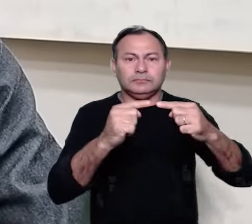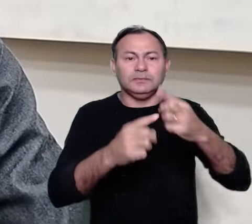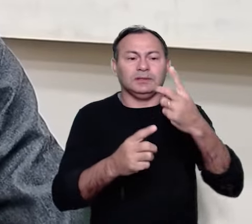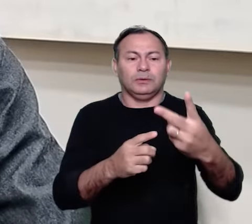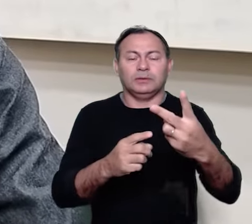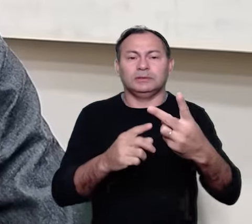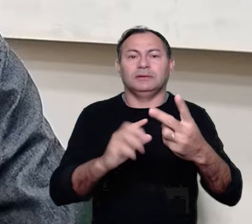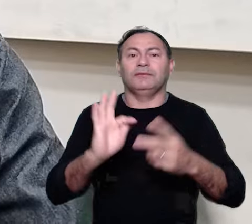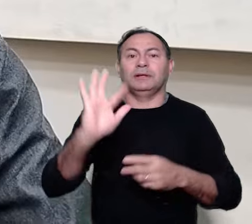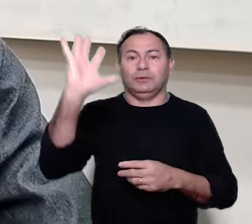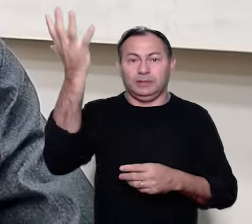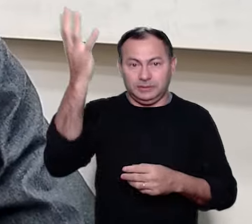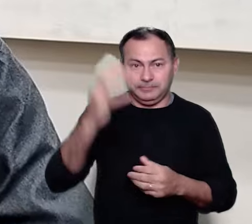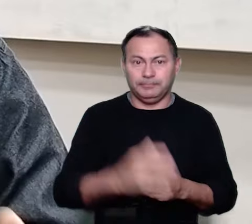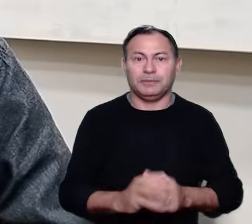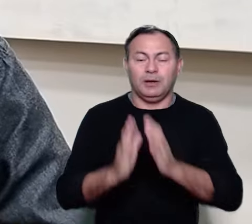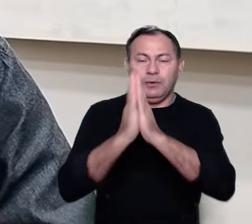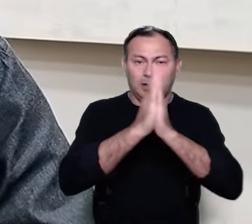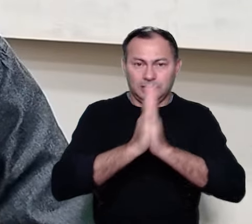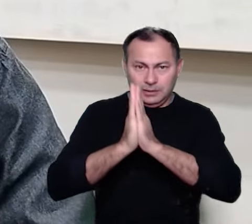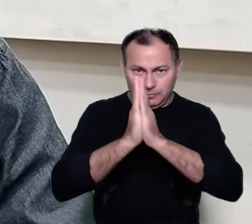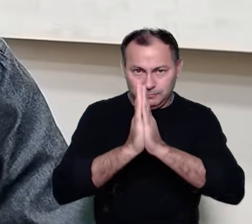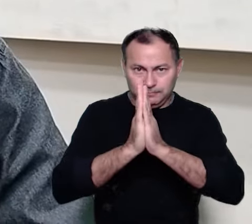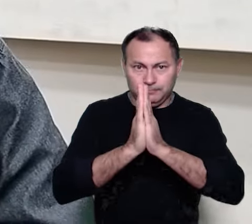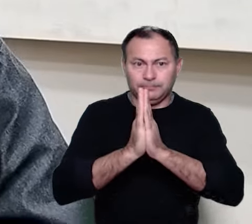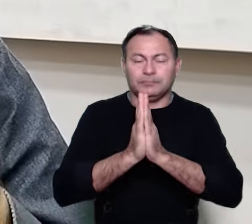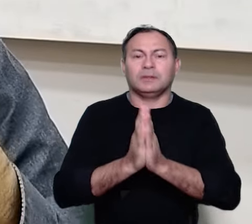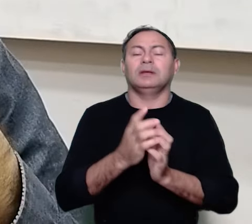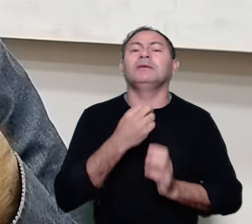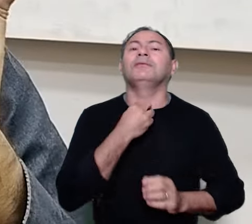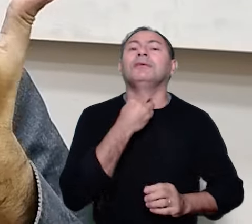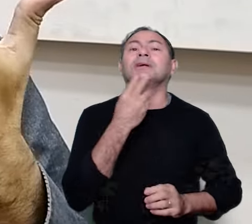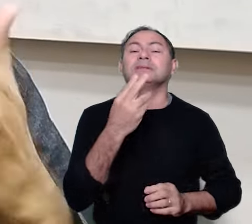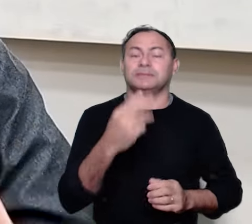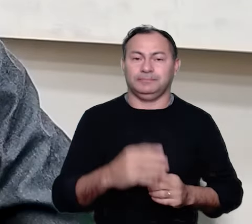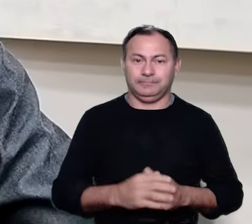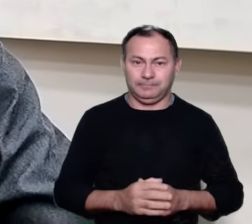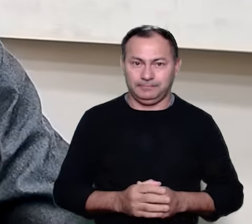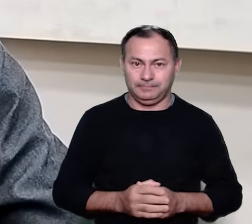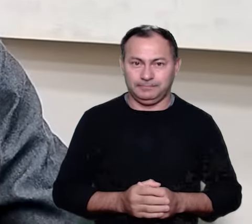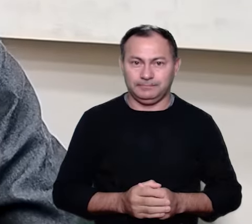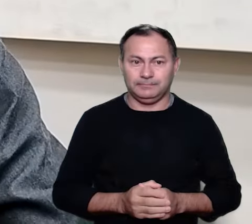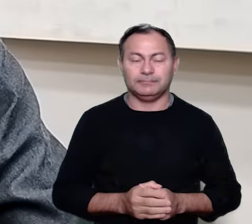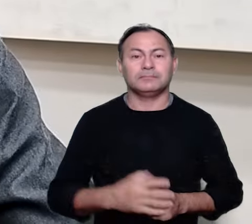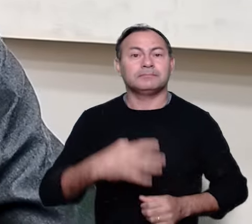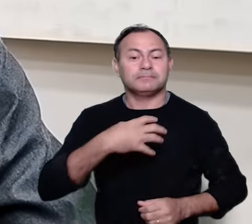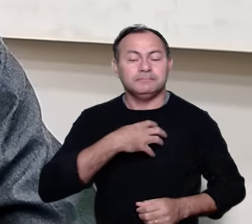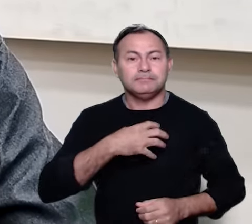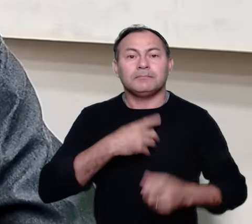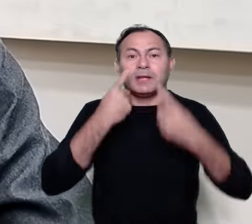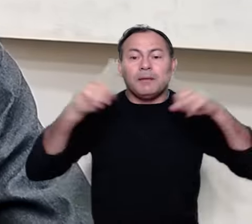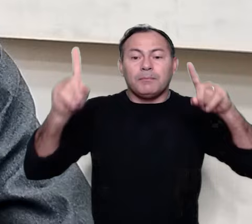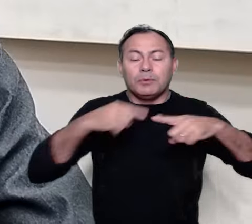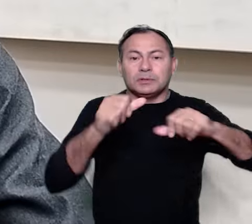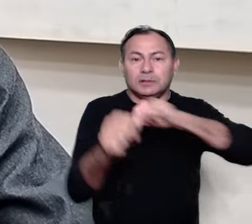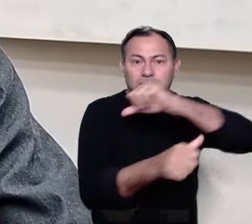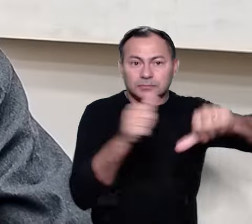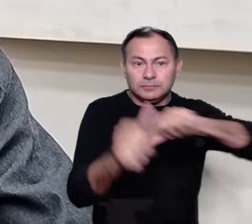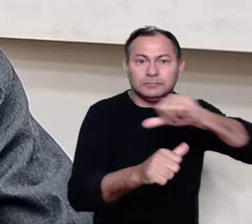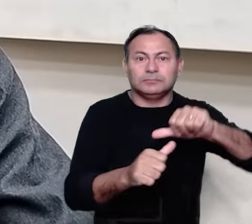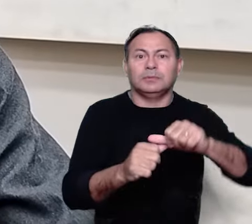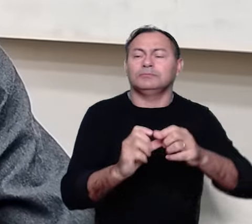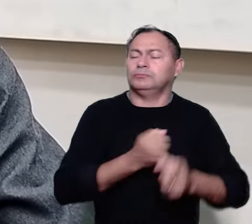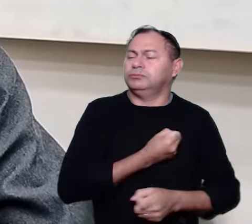combinação desses dois fatores, coração e voz. Dessa forma, a música